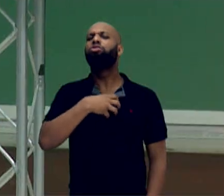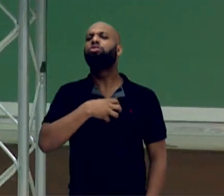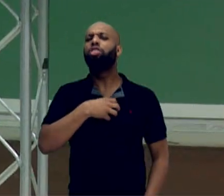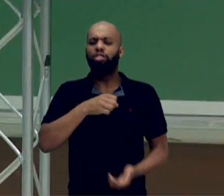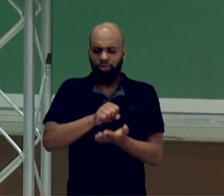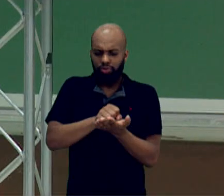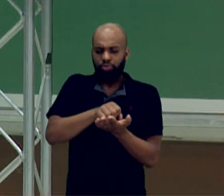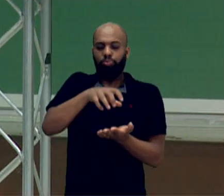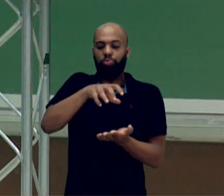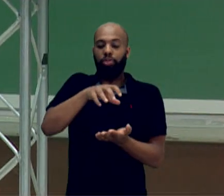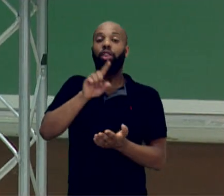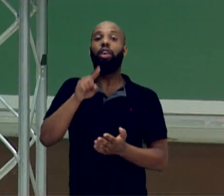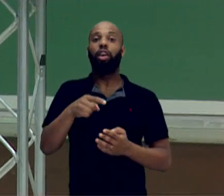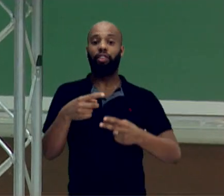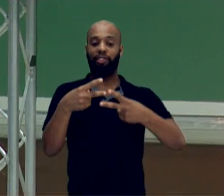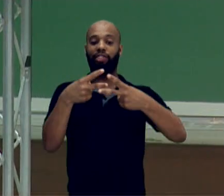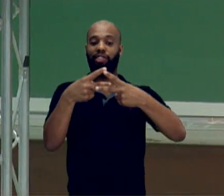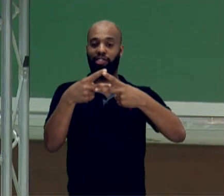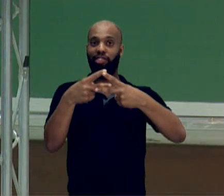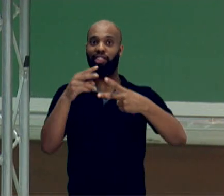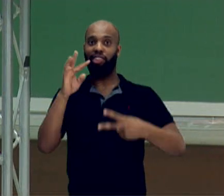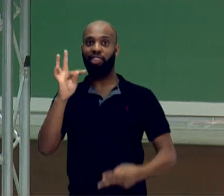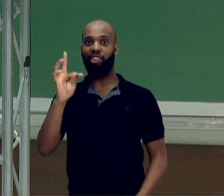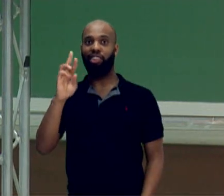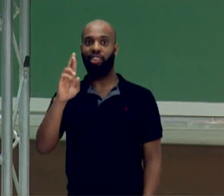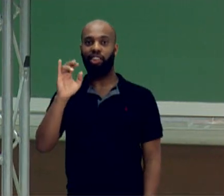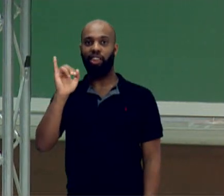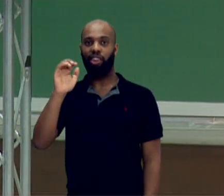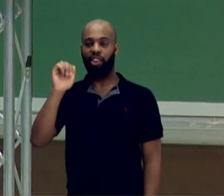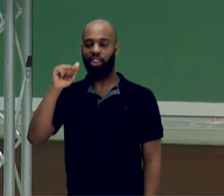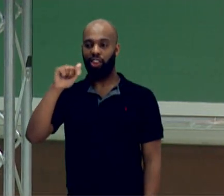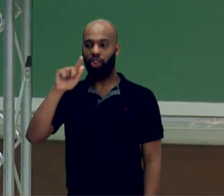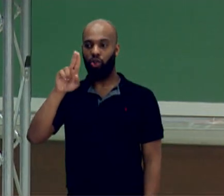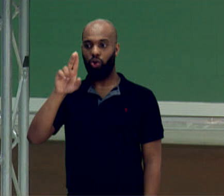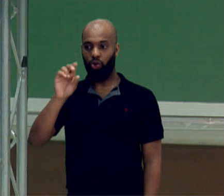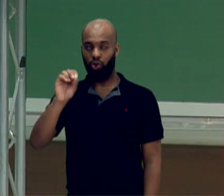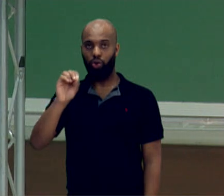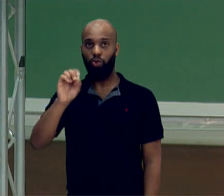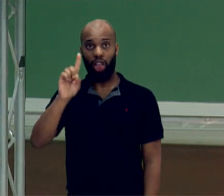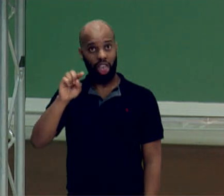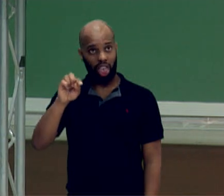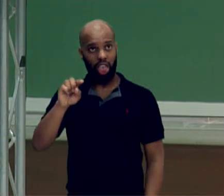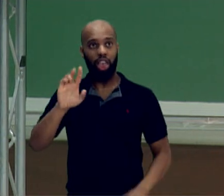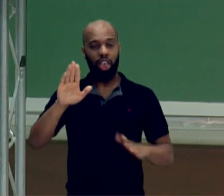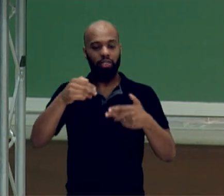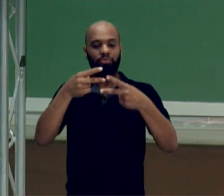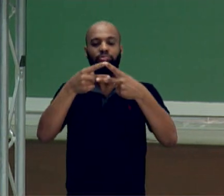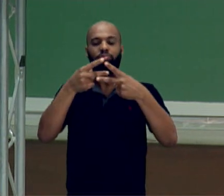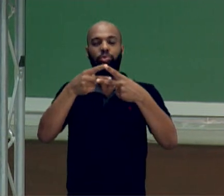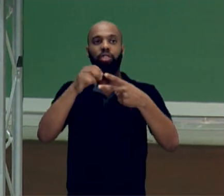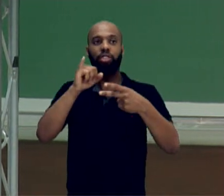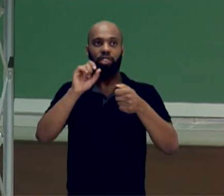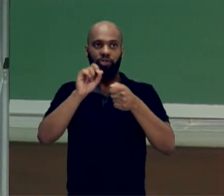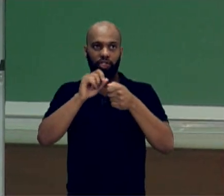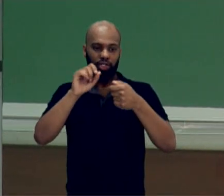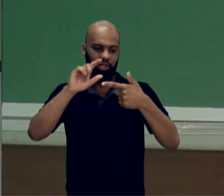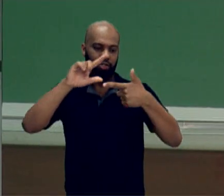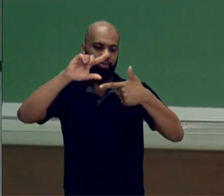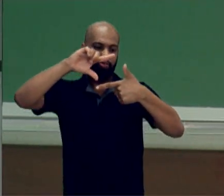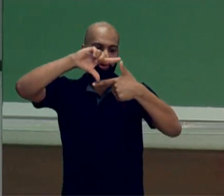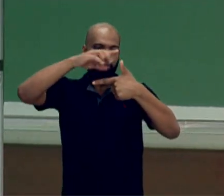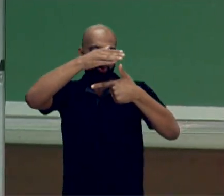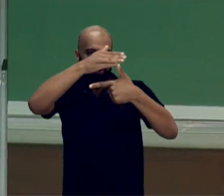Um triângulo. Ah, então nós vamos trabalhar com terrenos triangulares. Então aqui, ó, se eu vou contornar